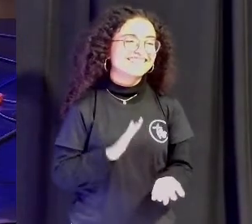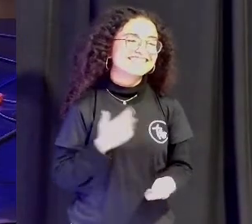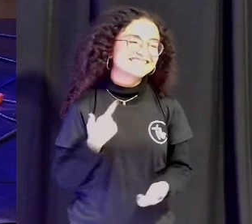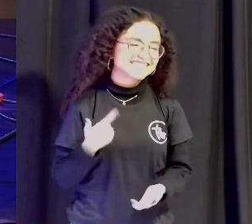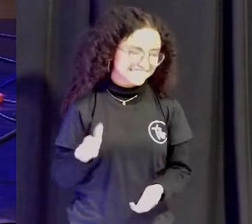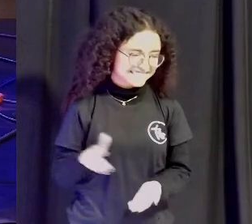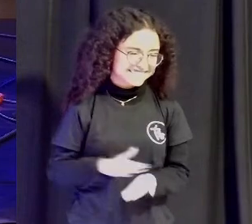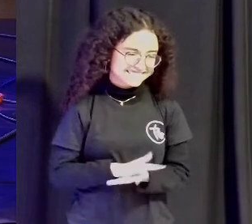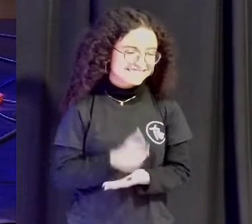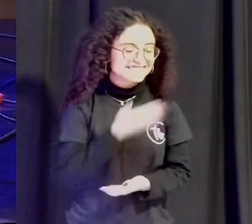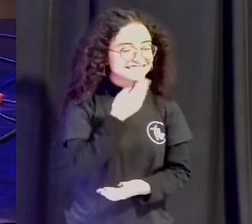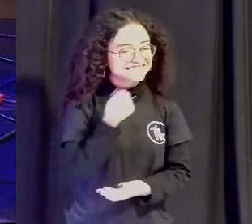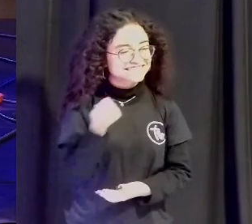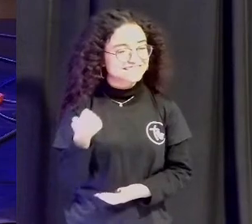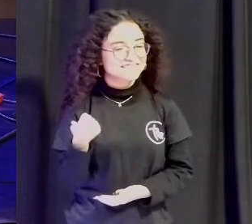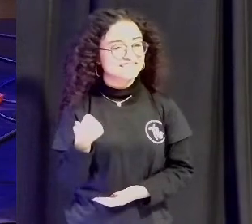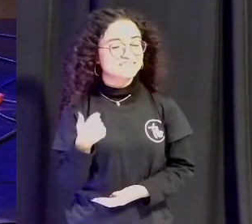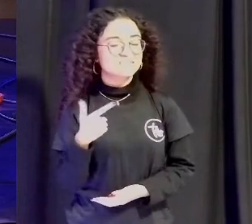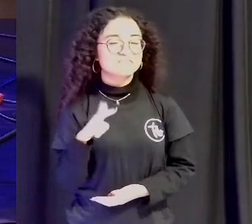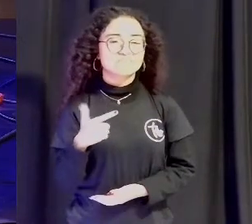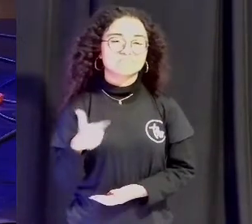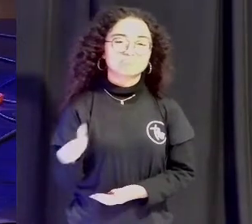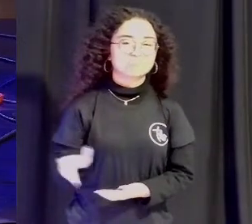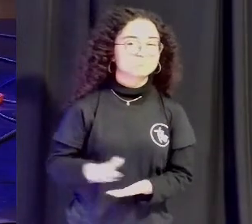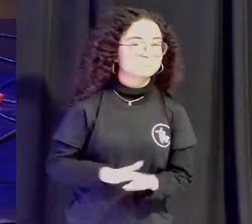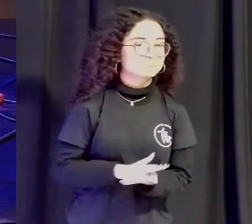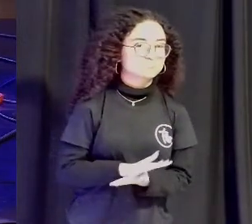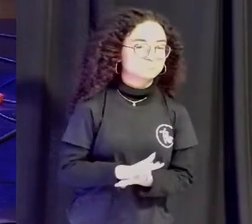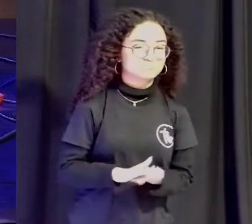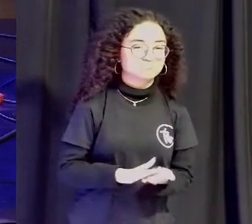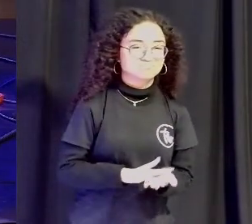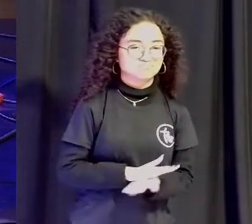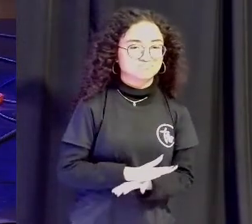nada melhor. Não há nada